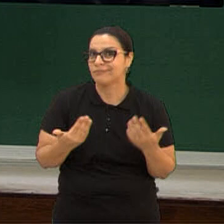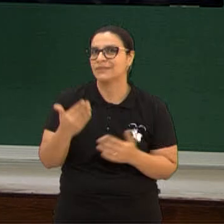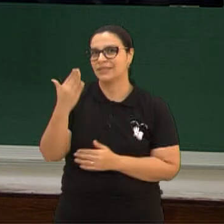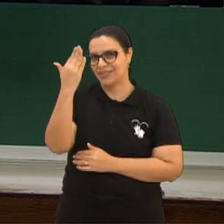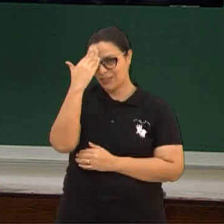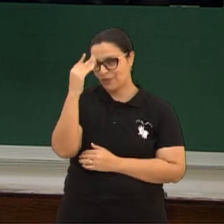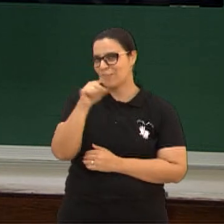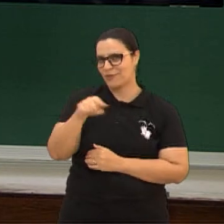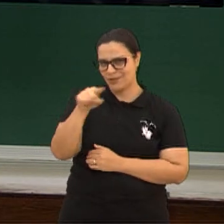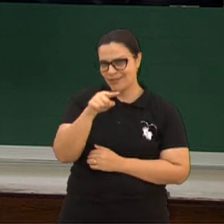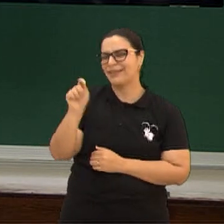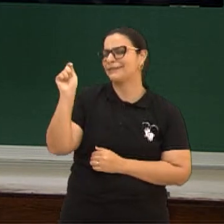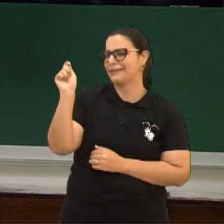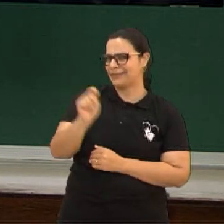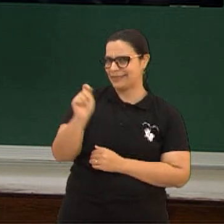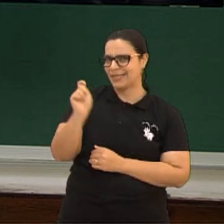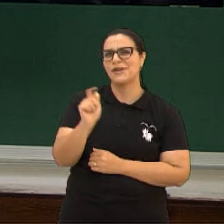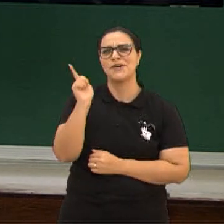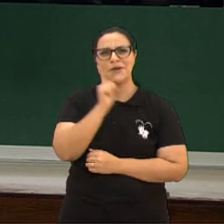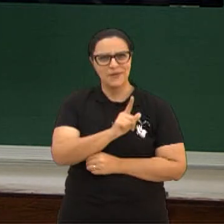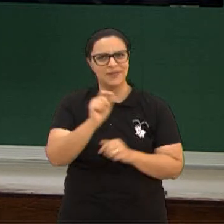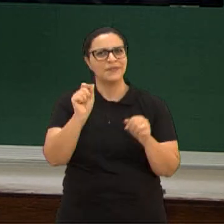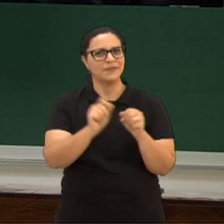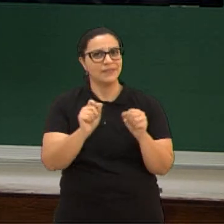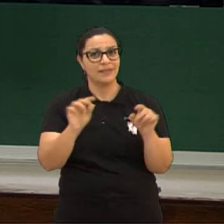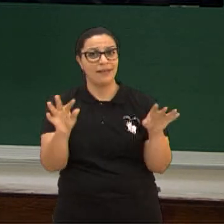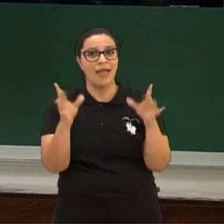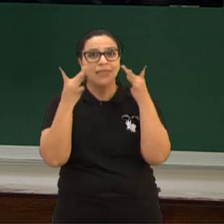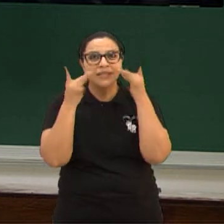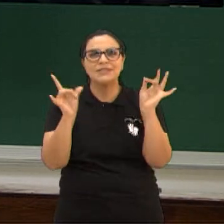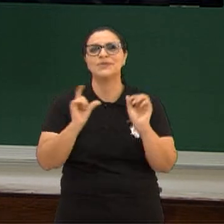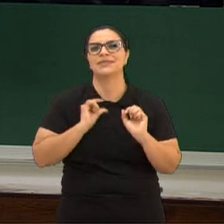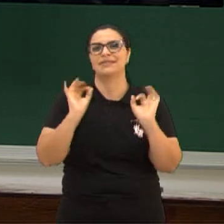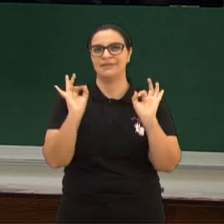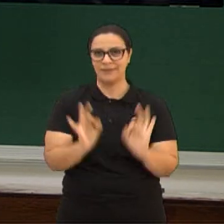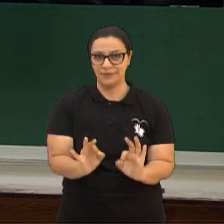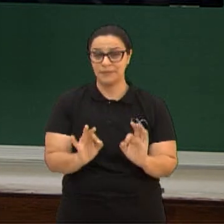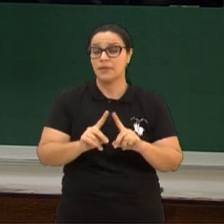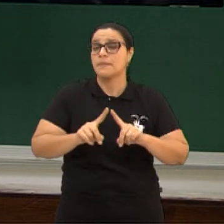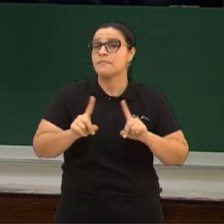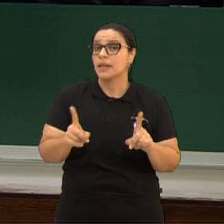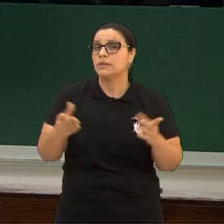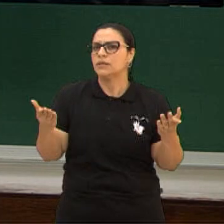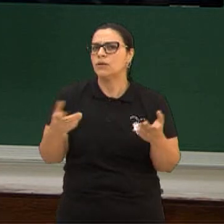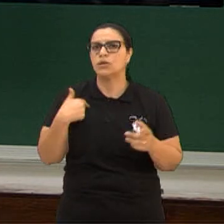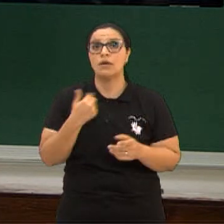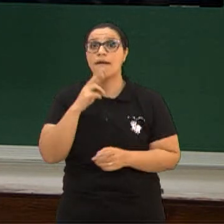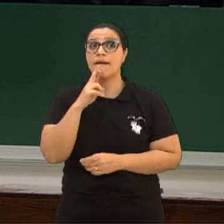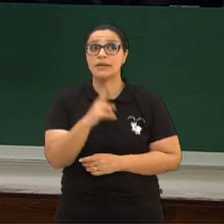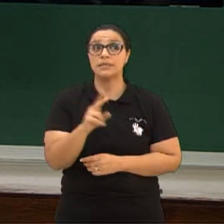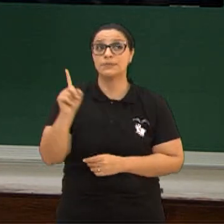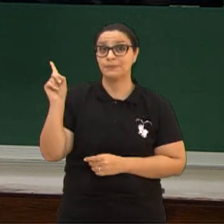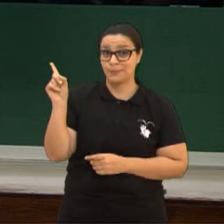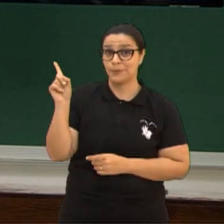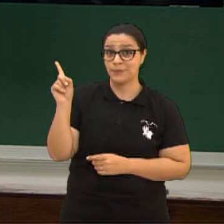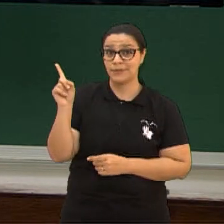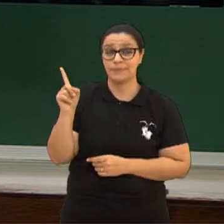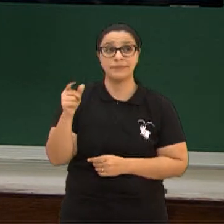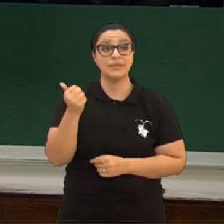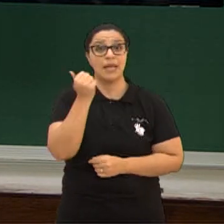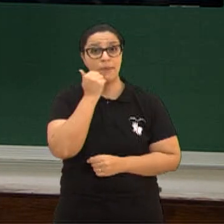vocês têm capacidade para isso sim e vocês conseguem prestar atenção. Bom, aí olha a resposta dele.